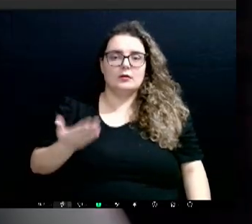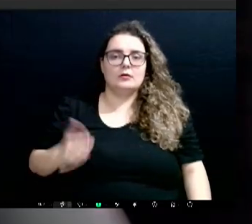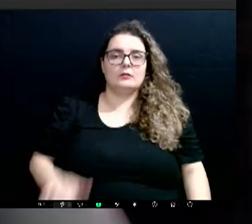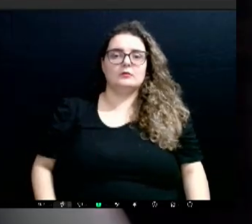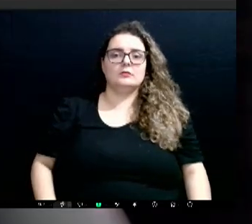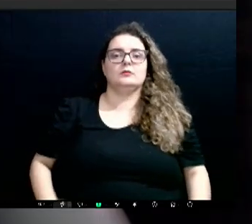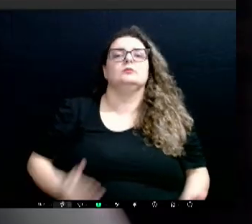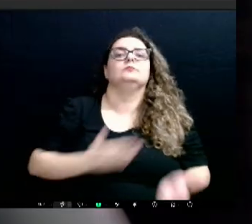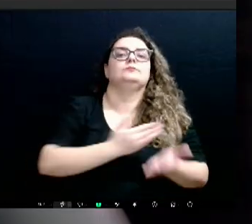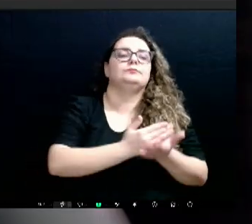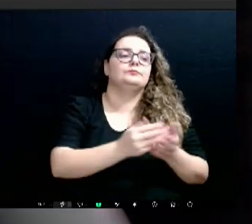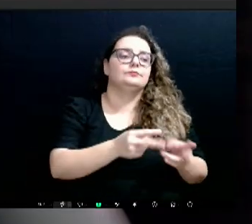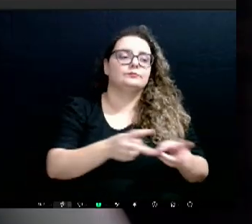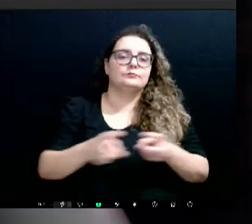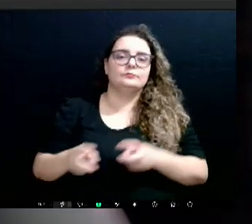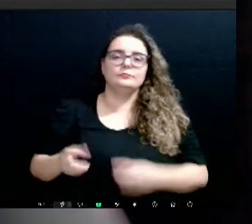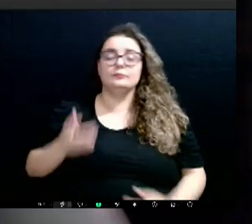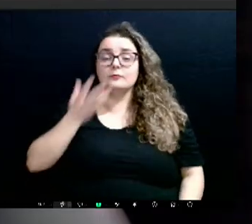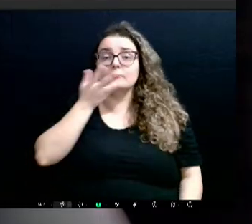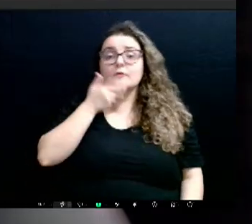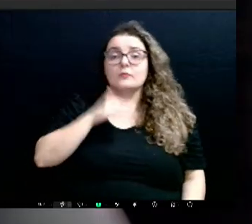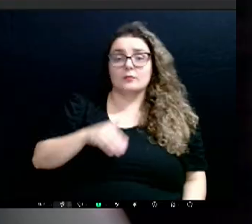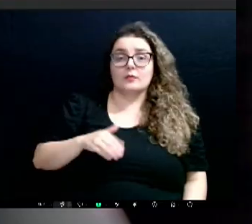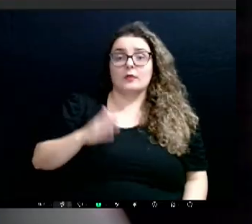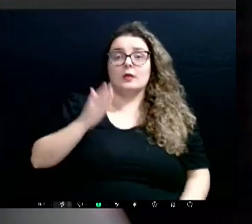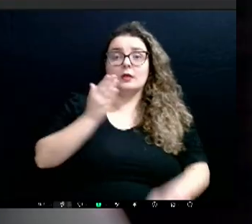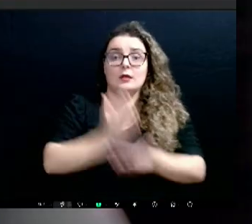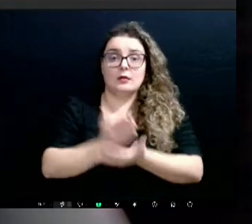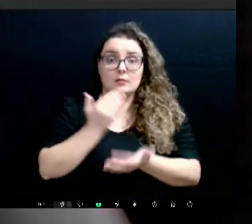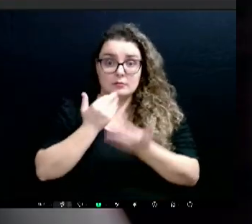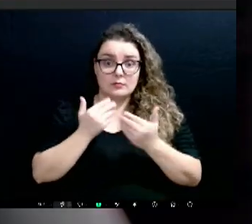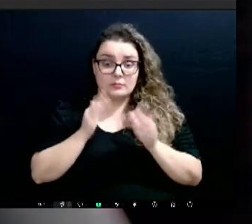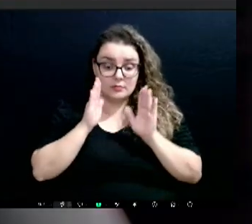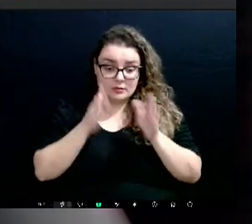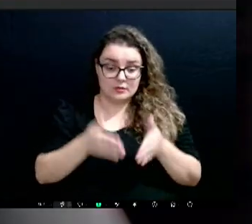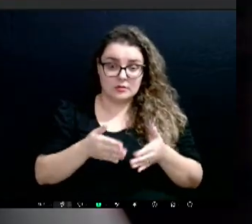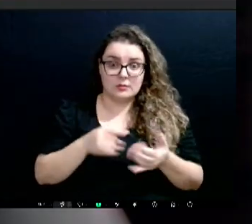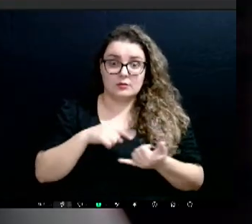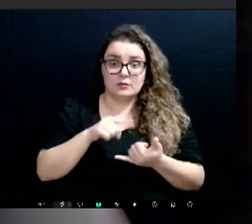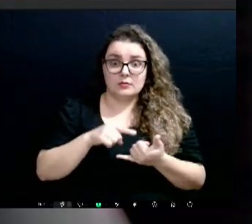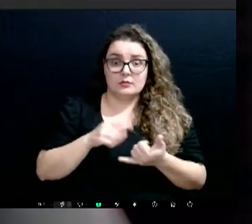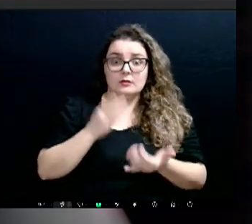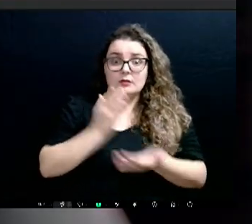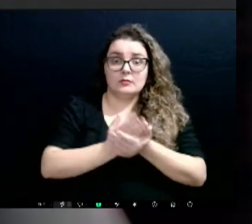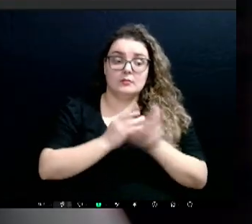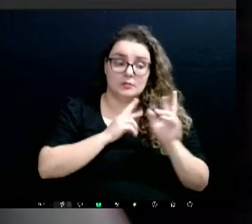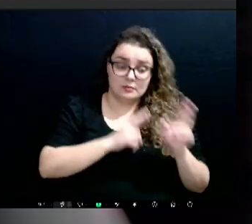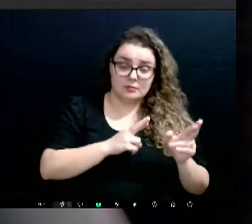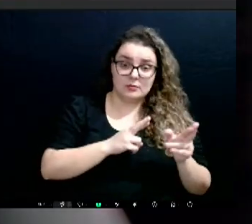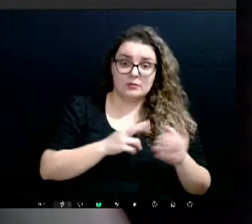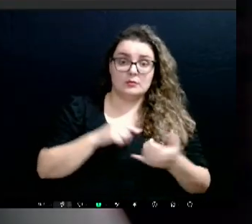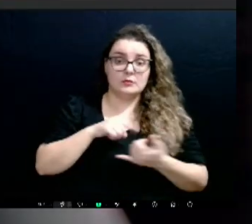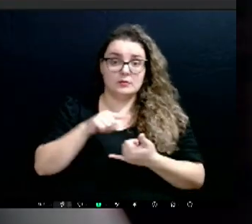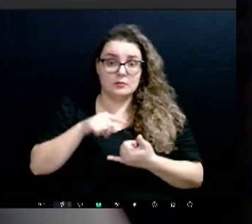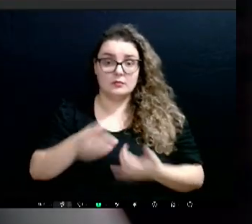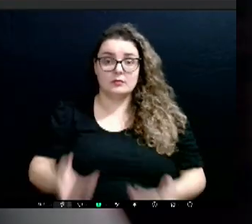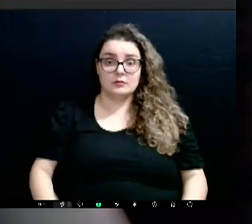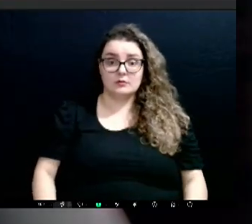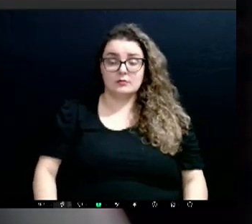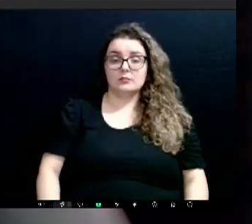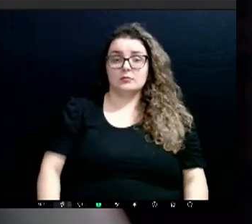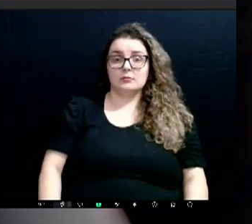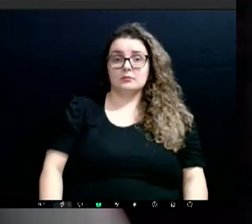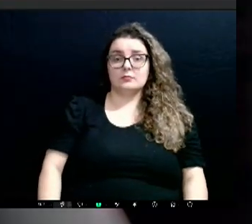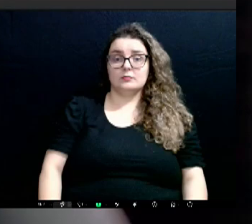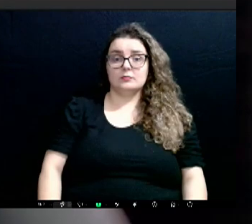essa criança, às vezes, ela deixa de comer para ficar no celular, ela deixa de dormir para ficar no celular. Né? Então, tem um dos